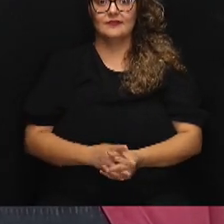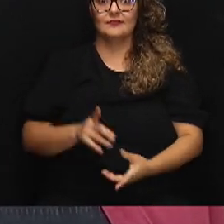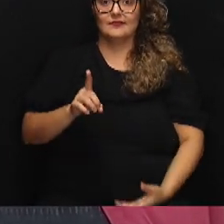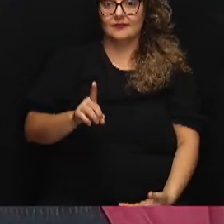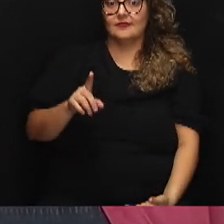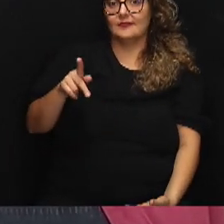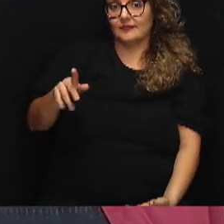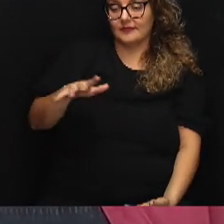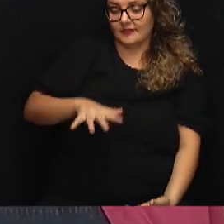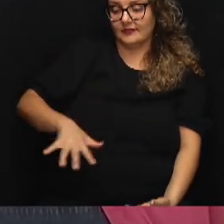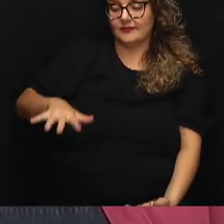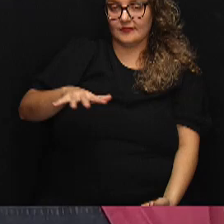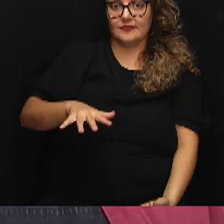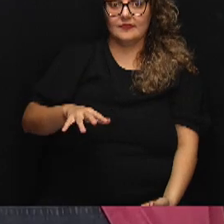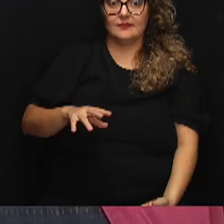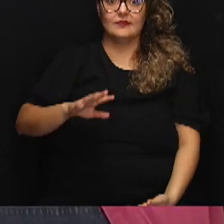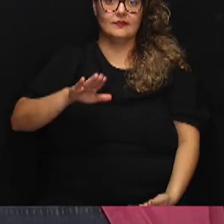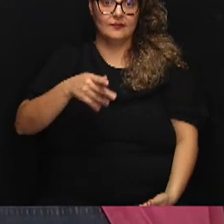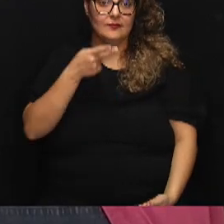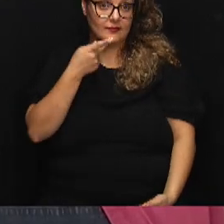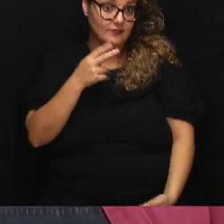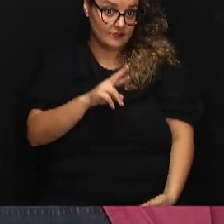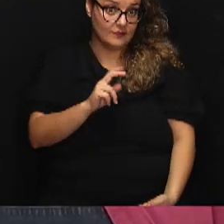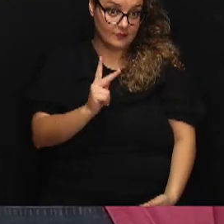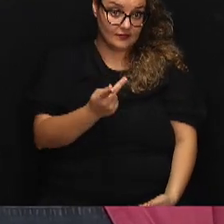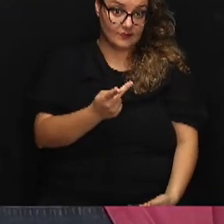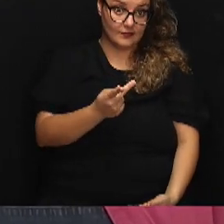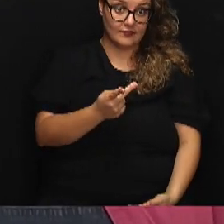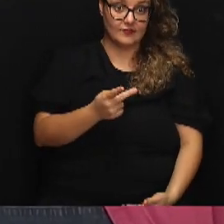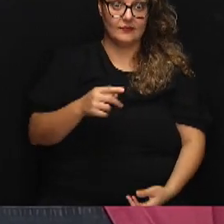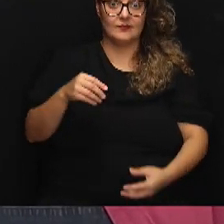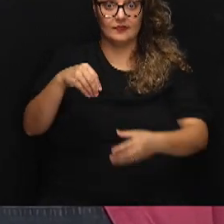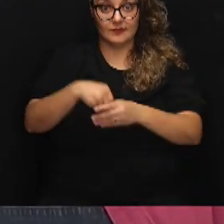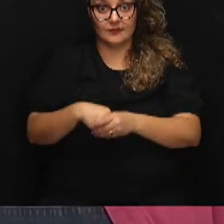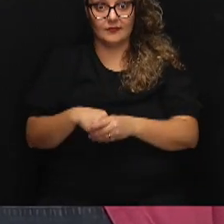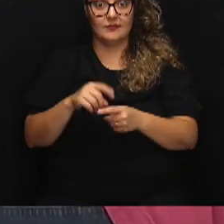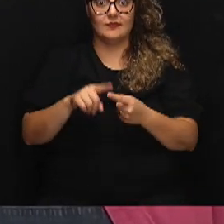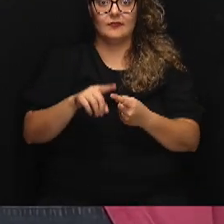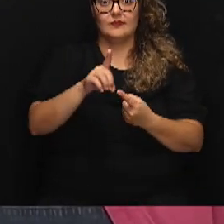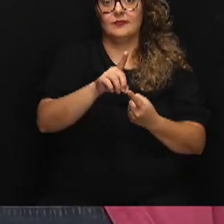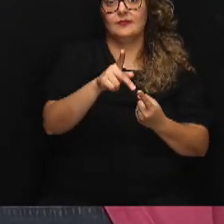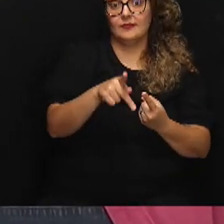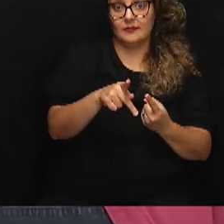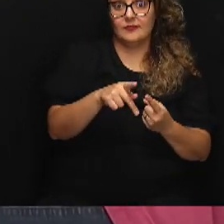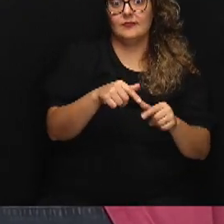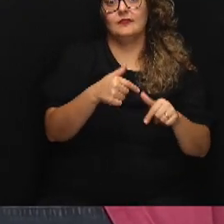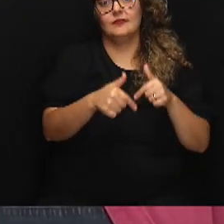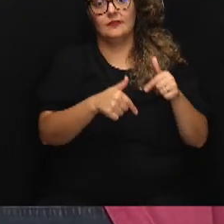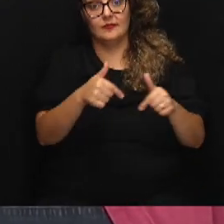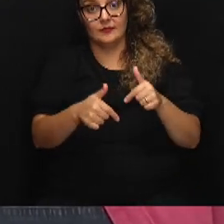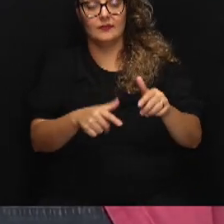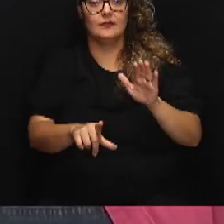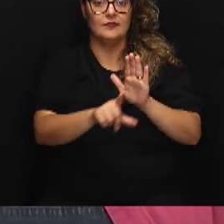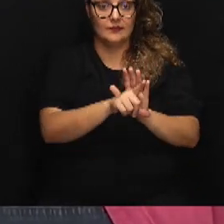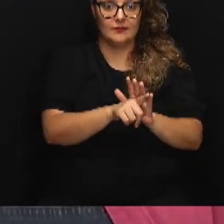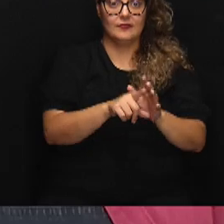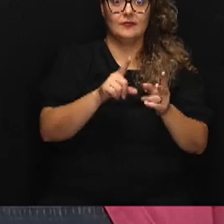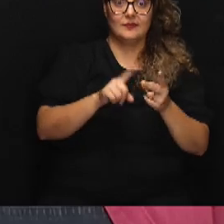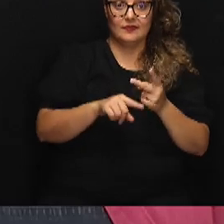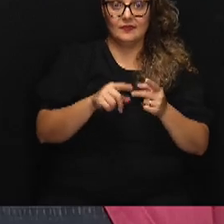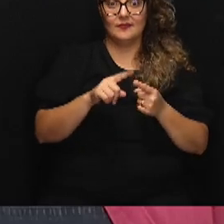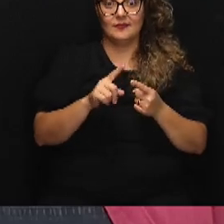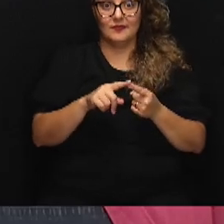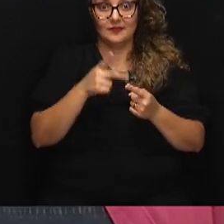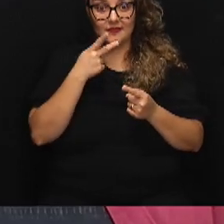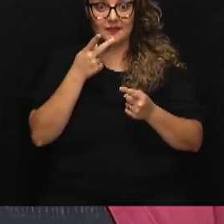área. Então, quando eu falo de RH hoje, né, a gente tem duas coisas lá dentro. Eu tenho o DP, que é a parte trabalhista, a legislação. Eu falo que é o